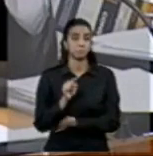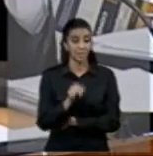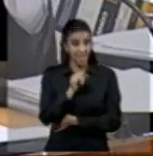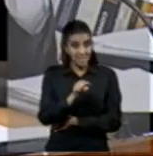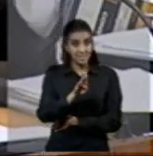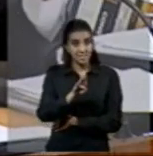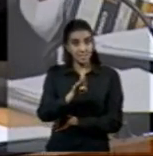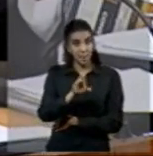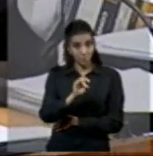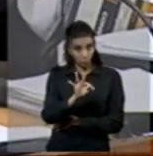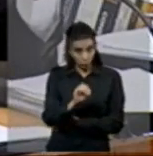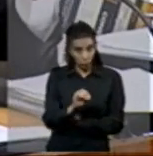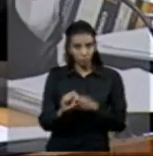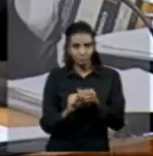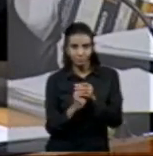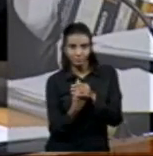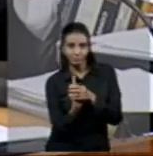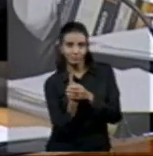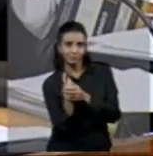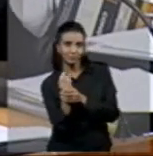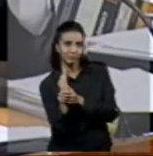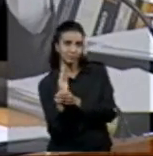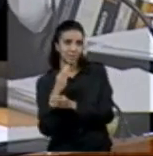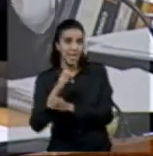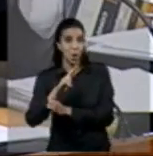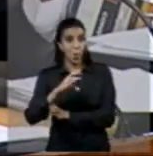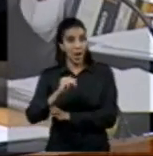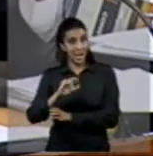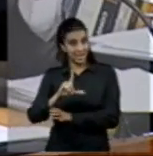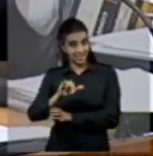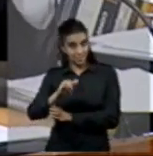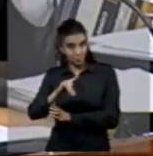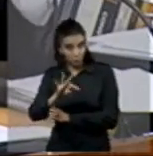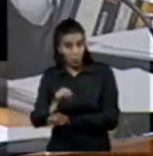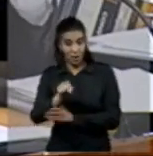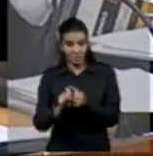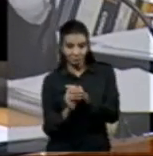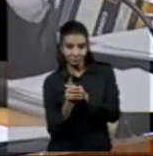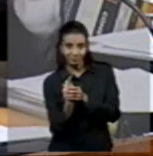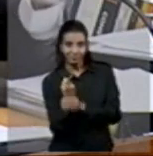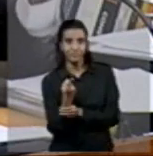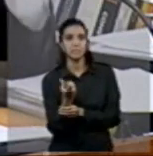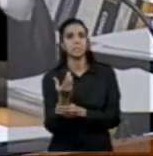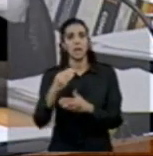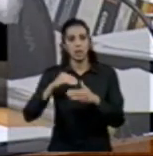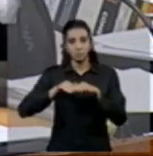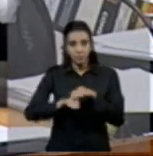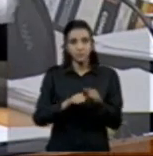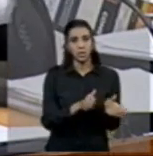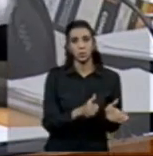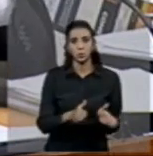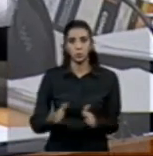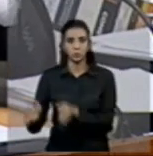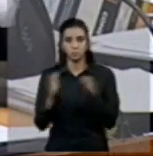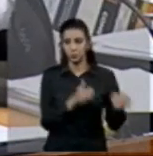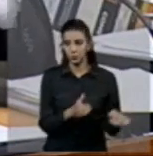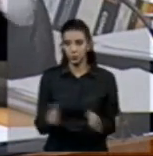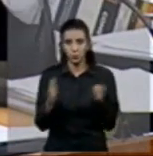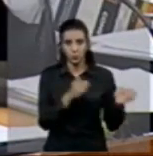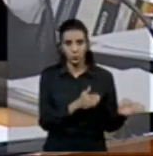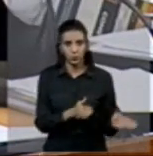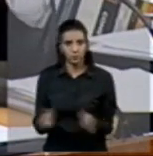brotos viram mini cepas de eucalipto, que são armazenadas, passam em mesas rolantes de aço